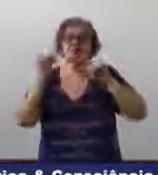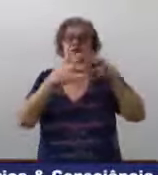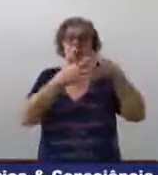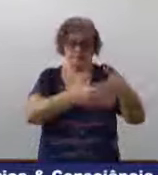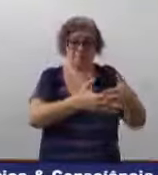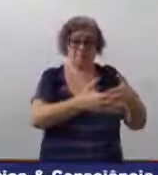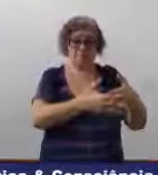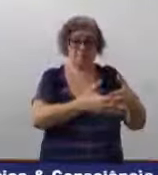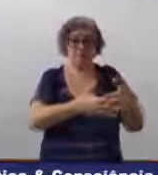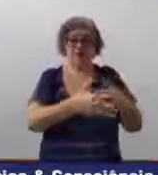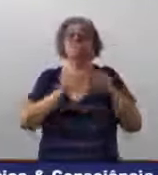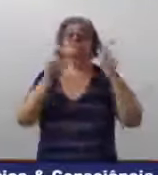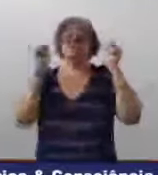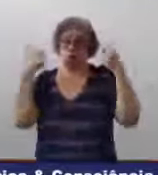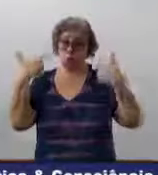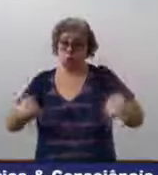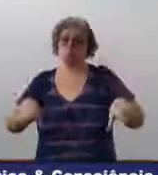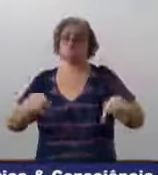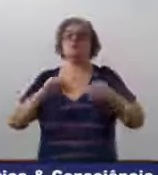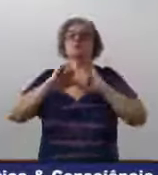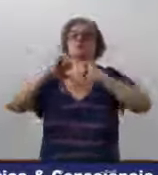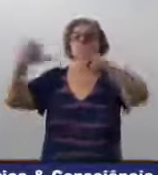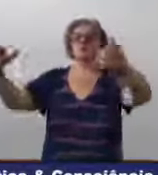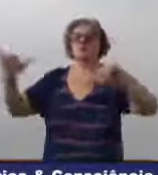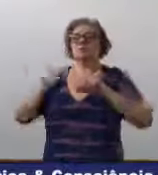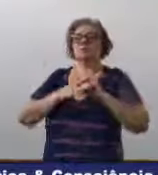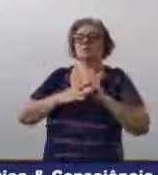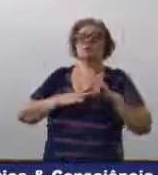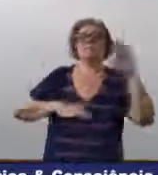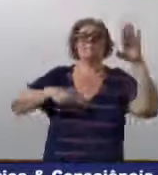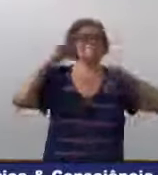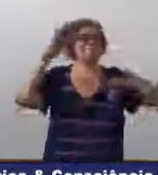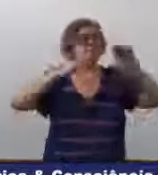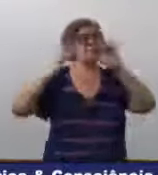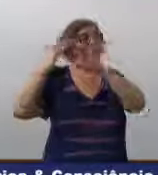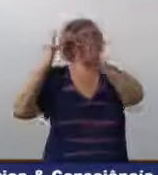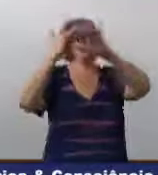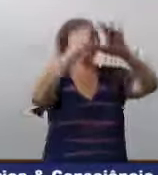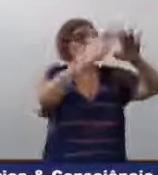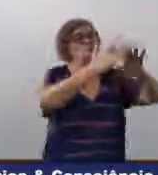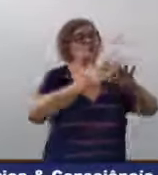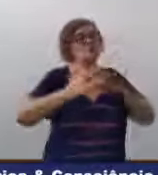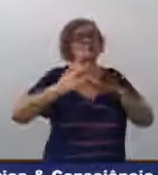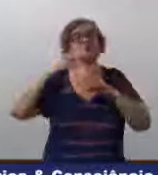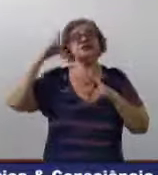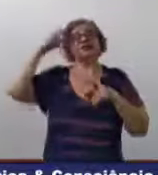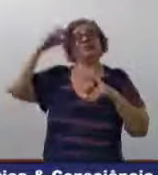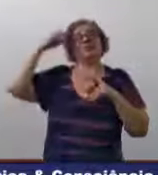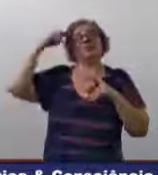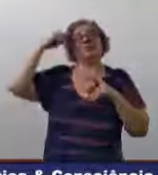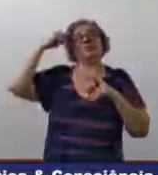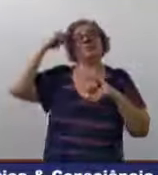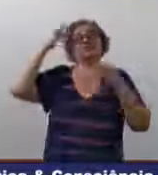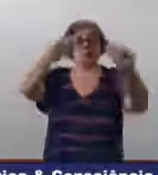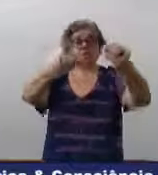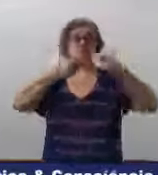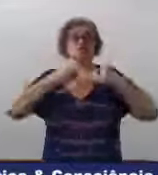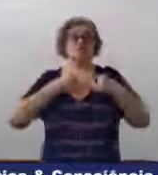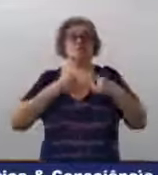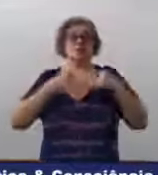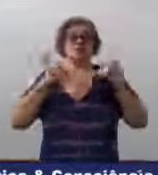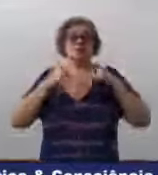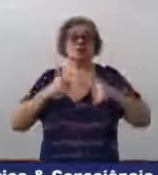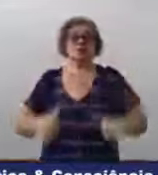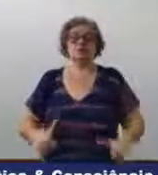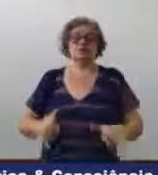mistura. A inspiração depende de nós estarmos sintonizados. É aquela história, não é? Só recebemos